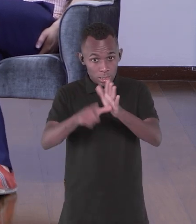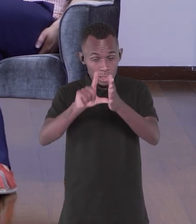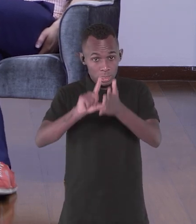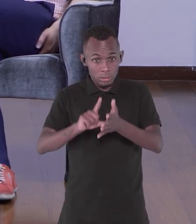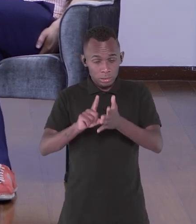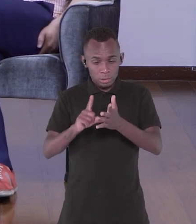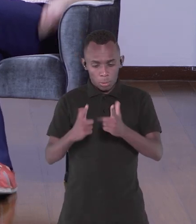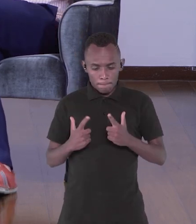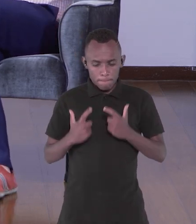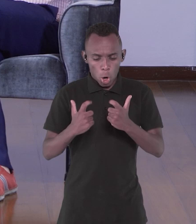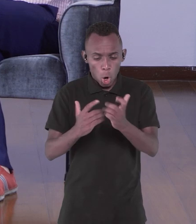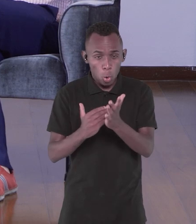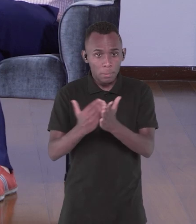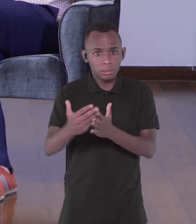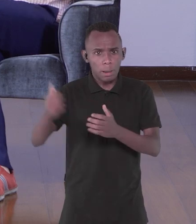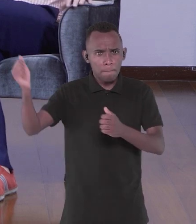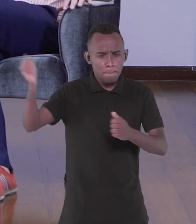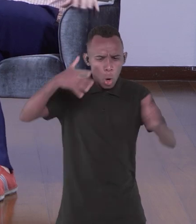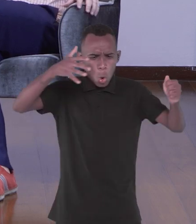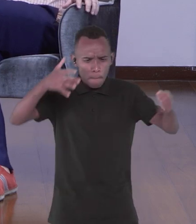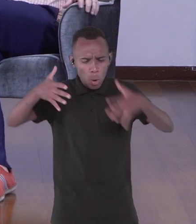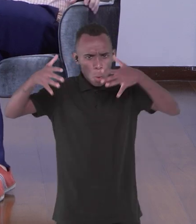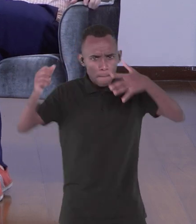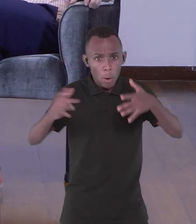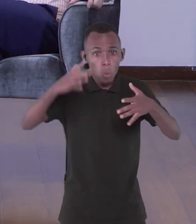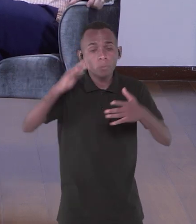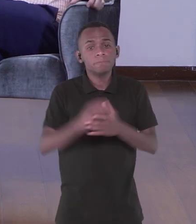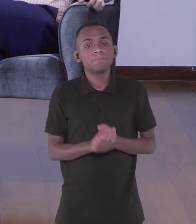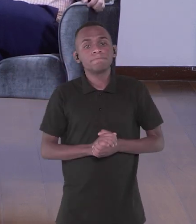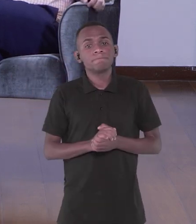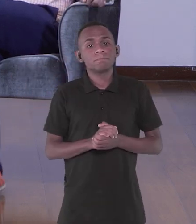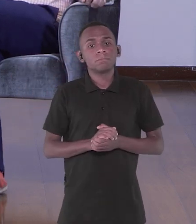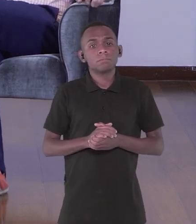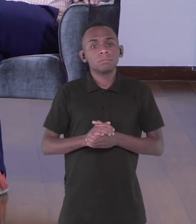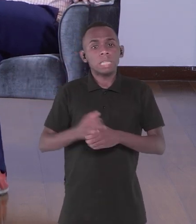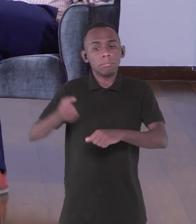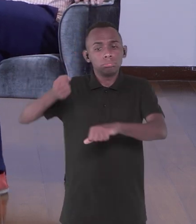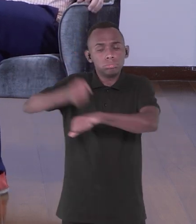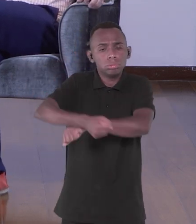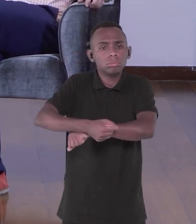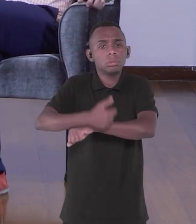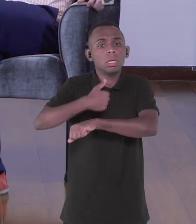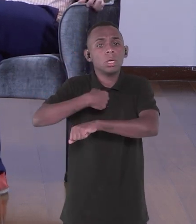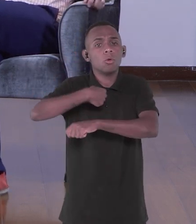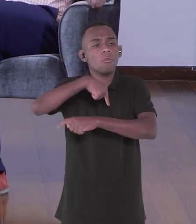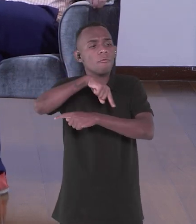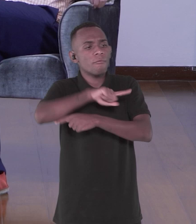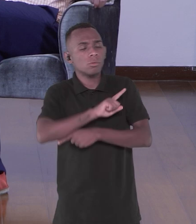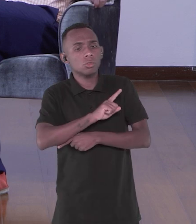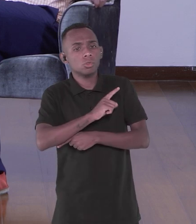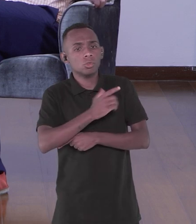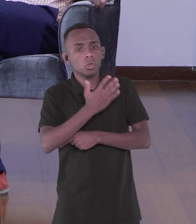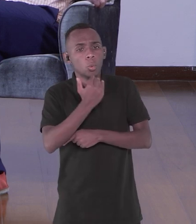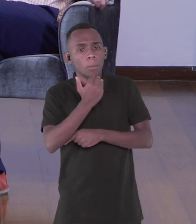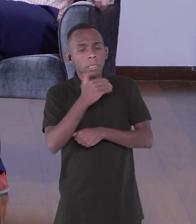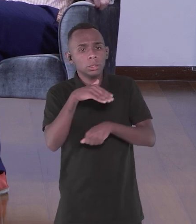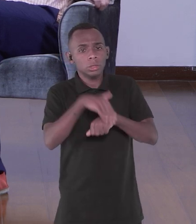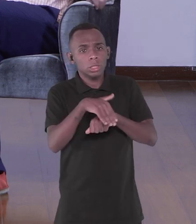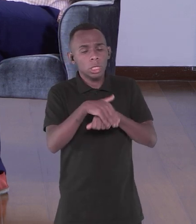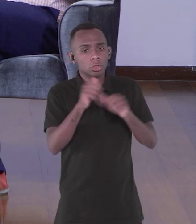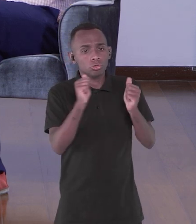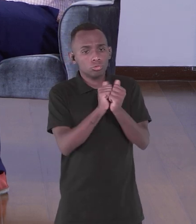primeiro bombardeio, a primeira, vamos dizer assim, invasão, eu fui jantar na casa de um embaixador de um país